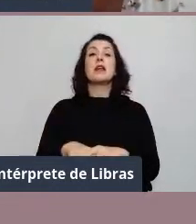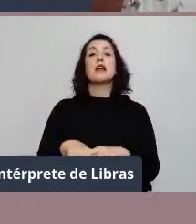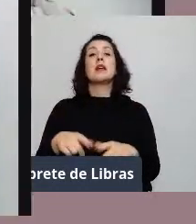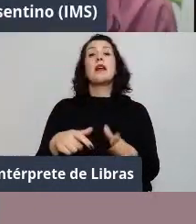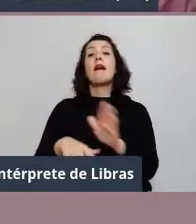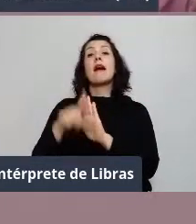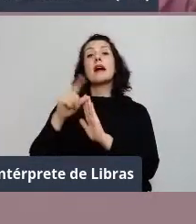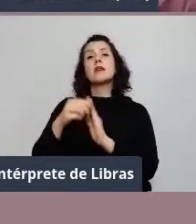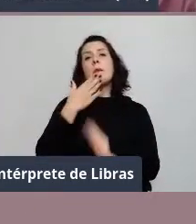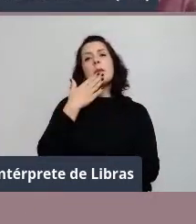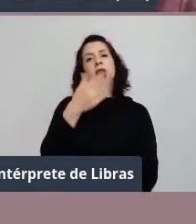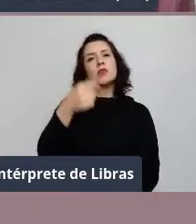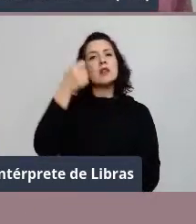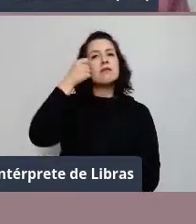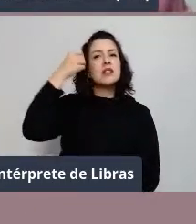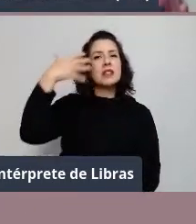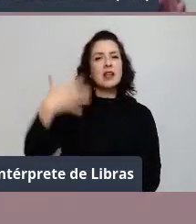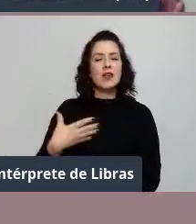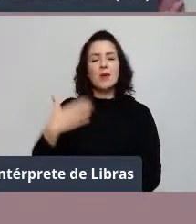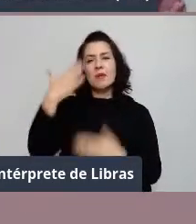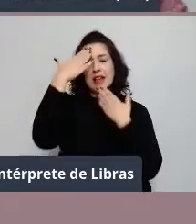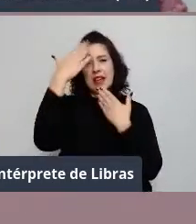falar. Obrigado pela sua presença também.